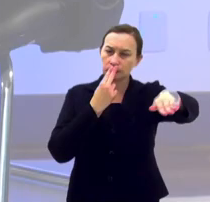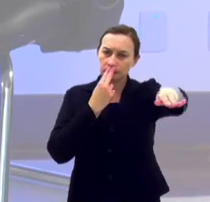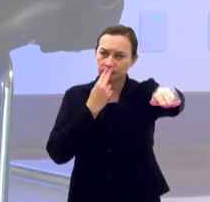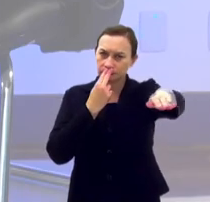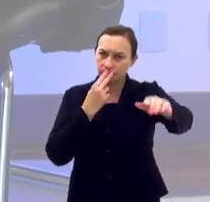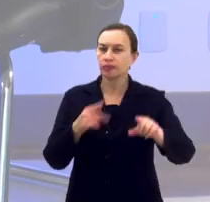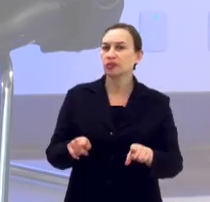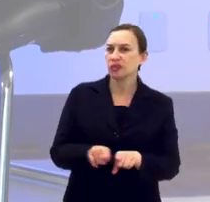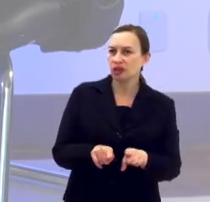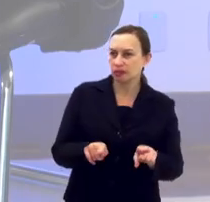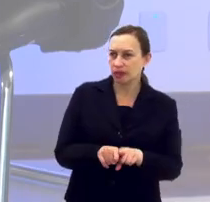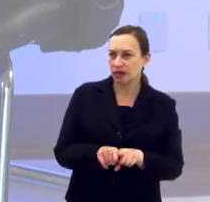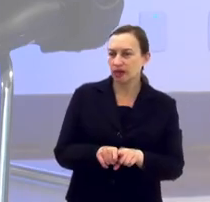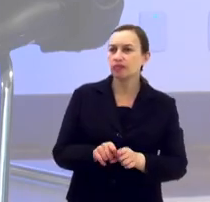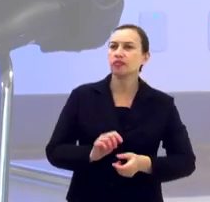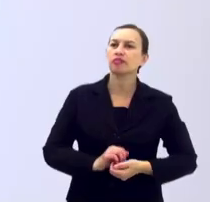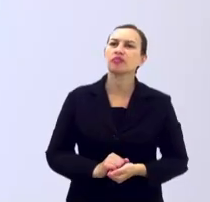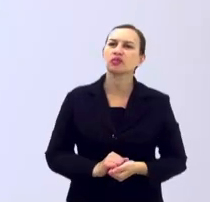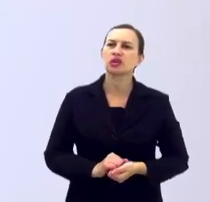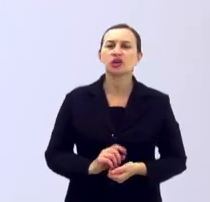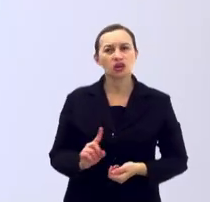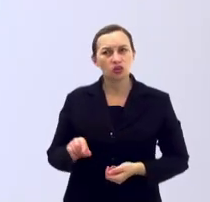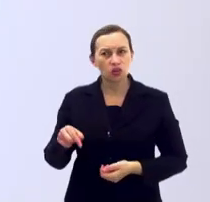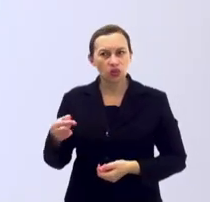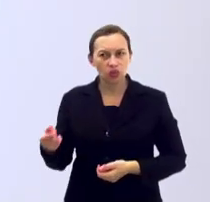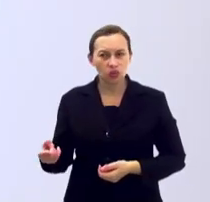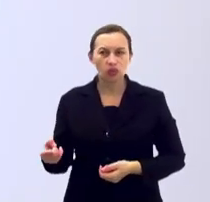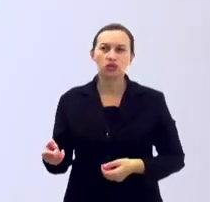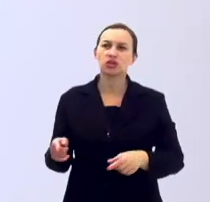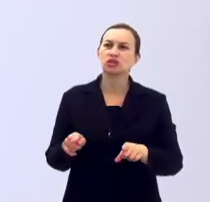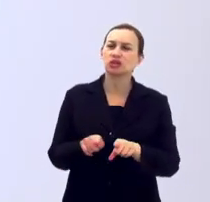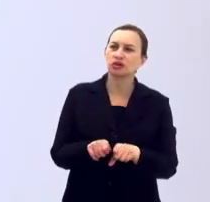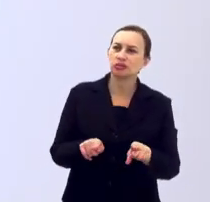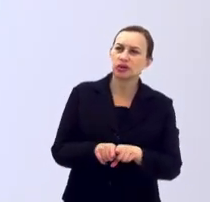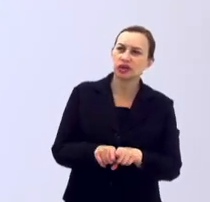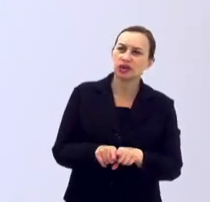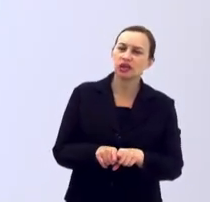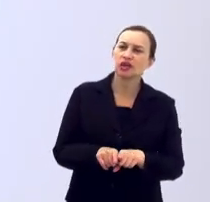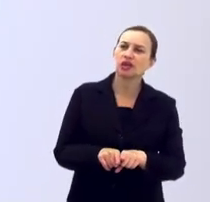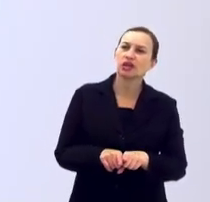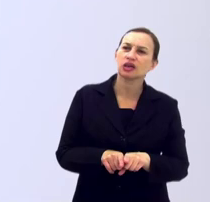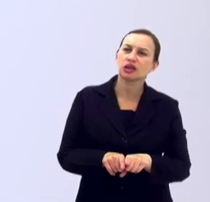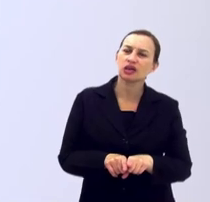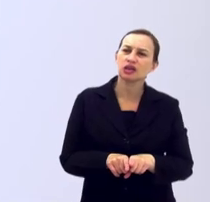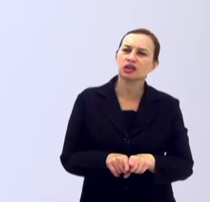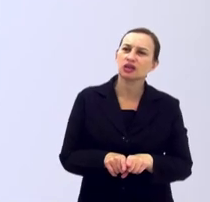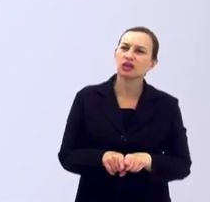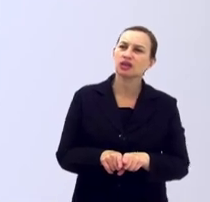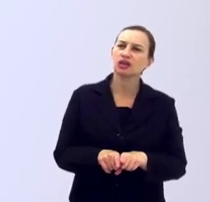Hitler também, né? Mein Kampf, e é outra ode